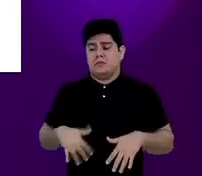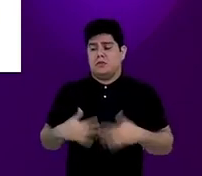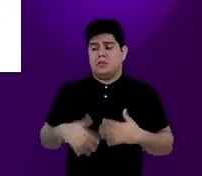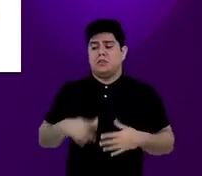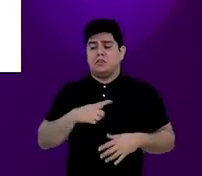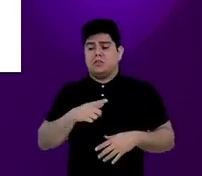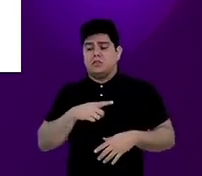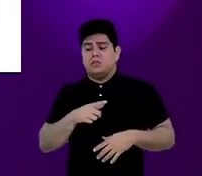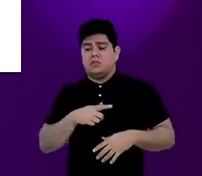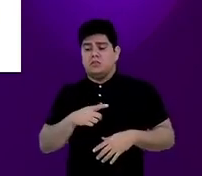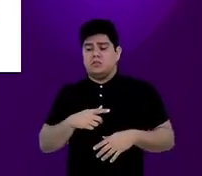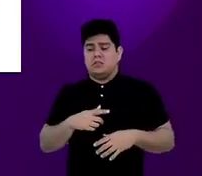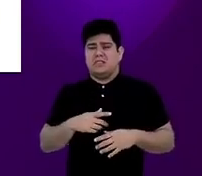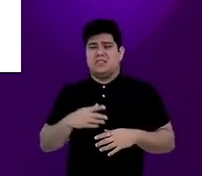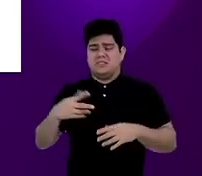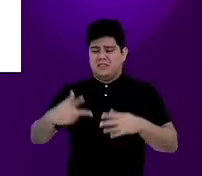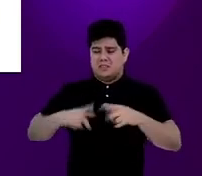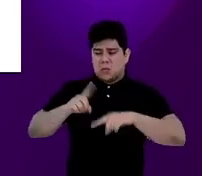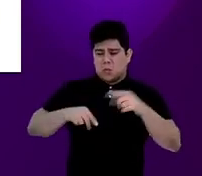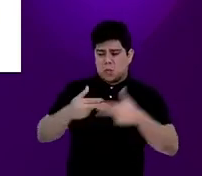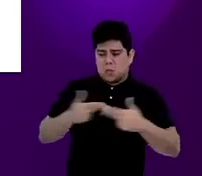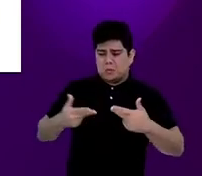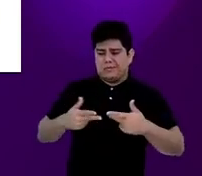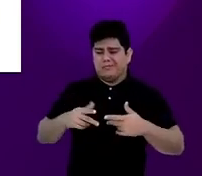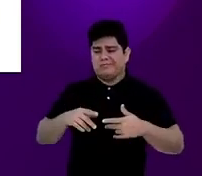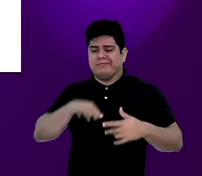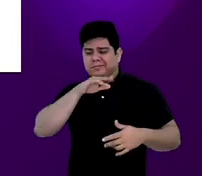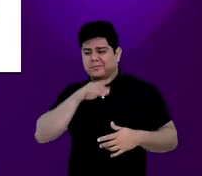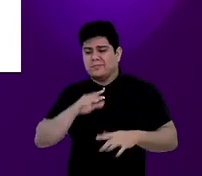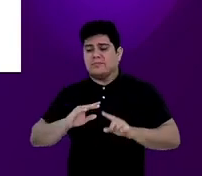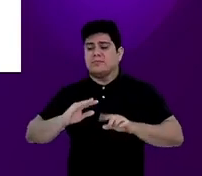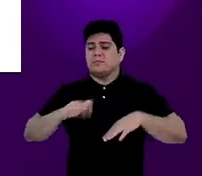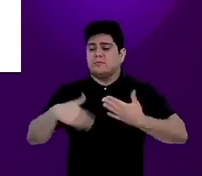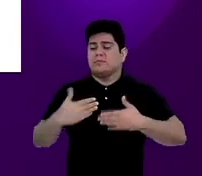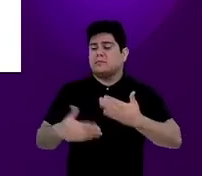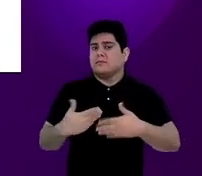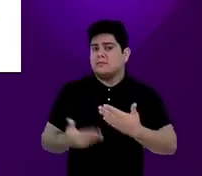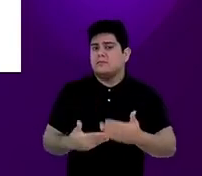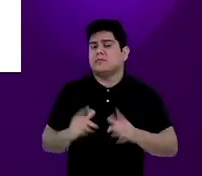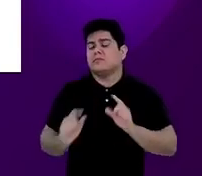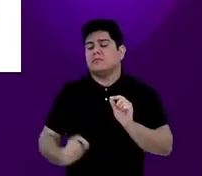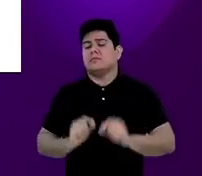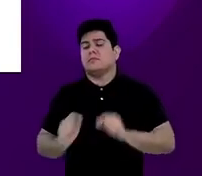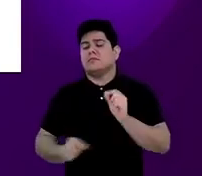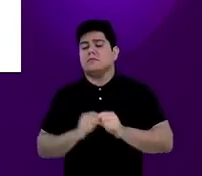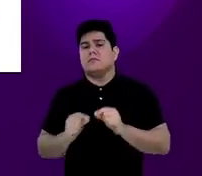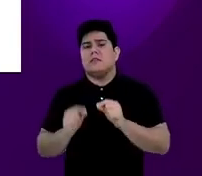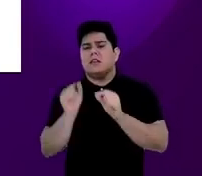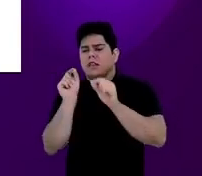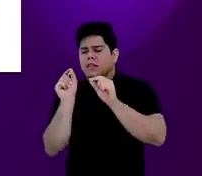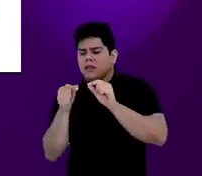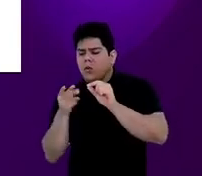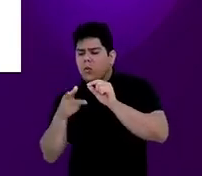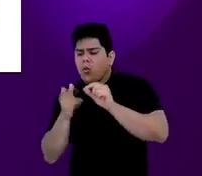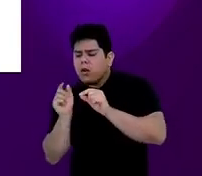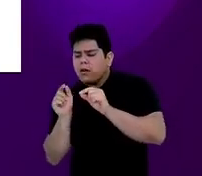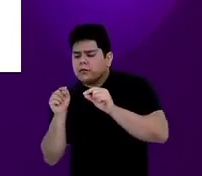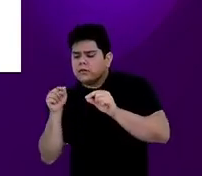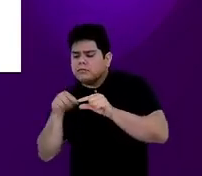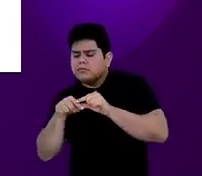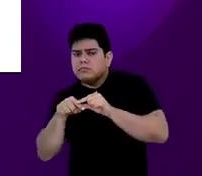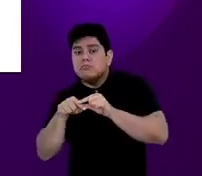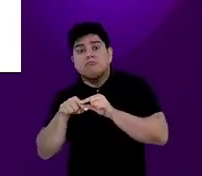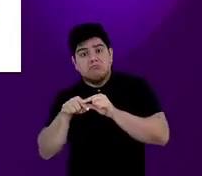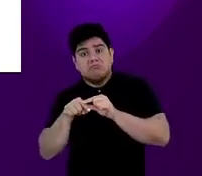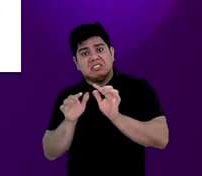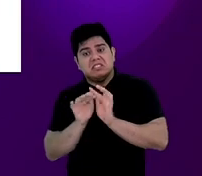instrumentos extremamente rudimentares para fazer isso. E aí, com o tempo, evoluiu-se para incisões pequenas, furinhos, e a gente pôde acessar